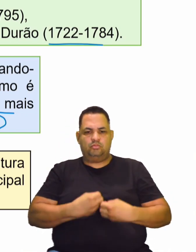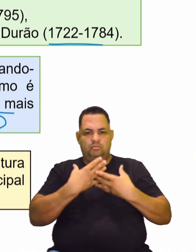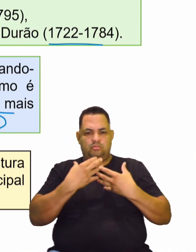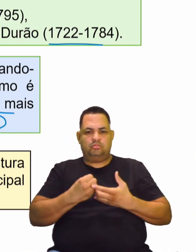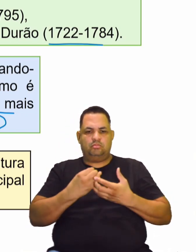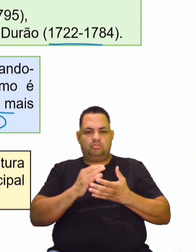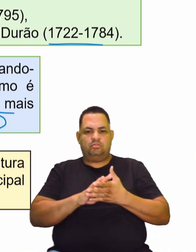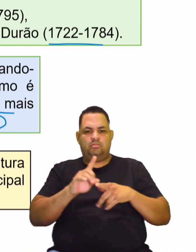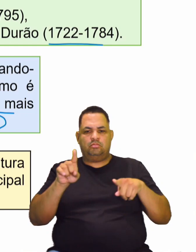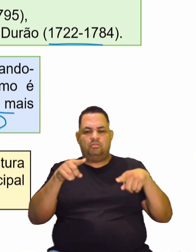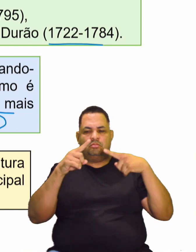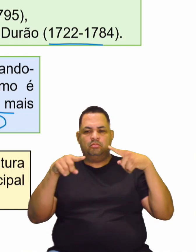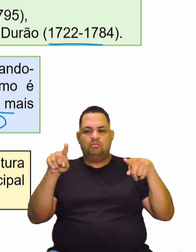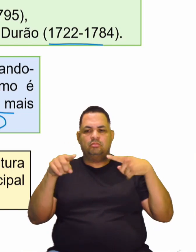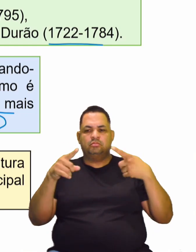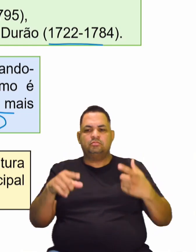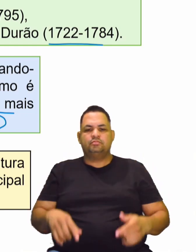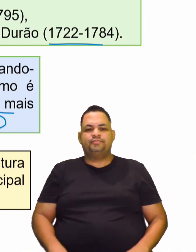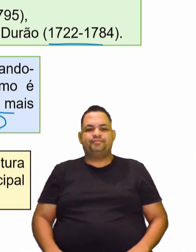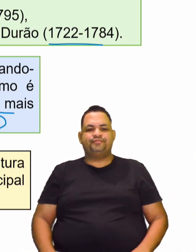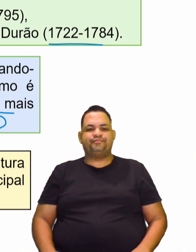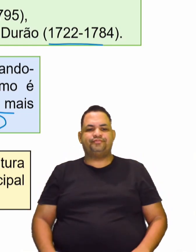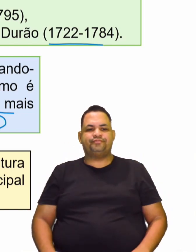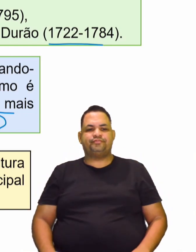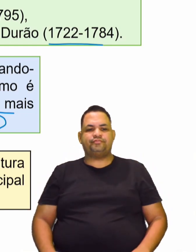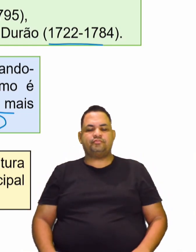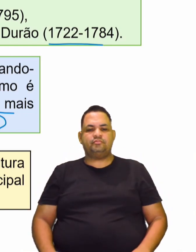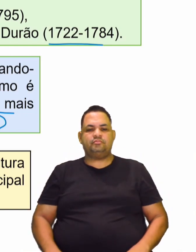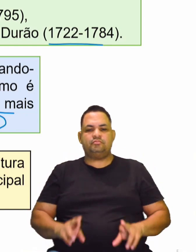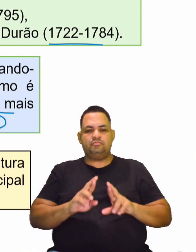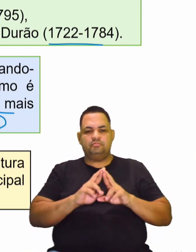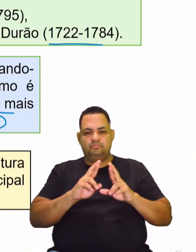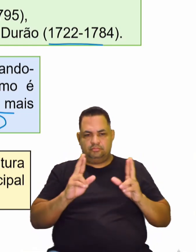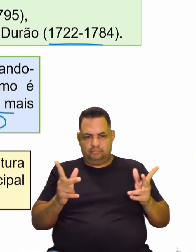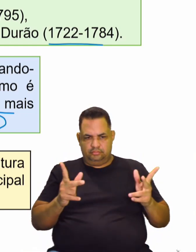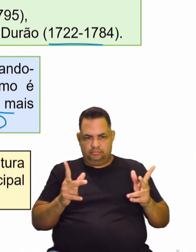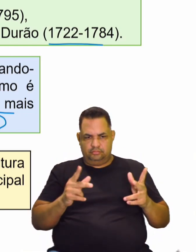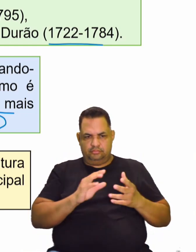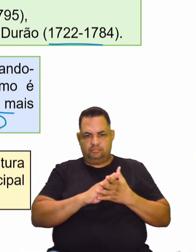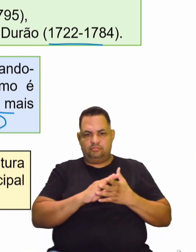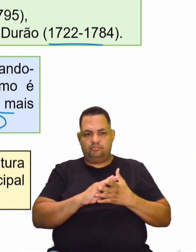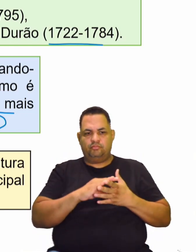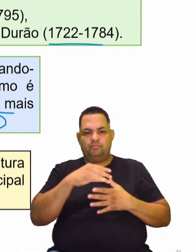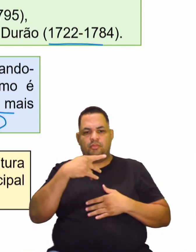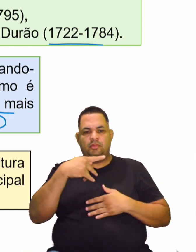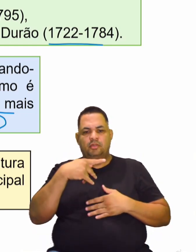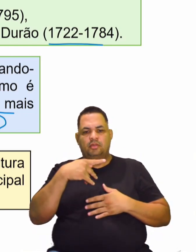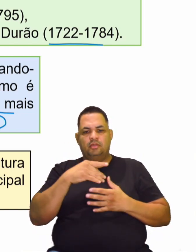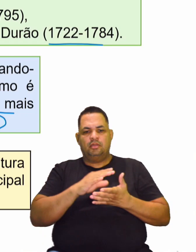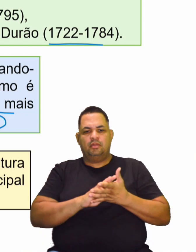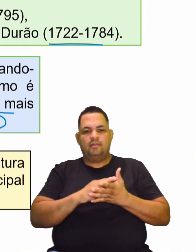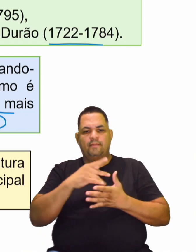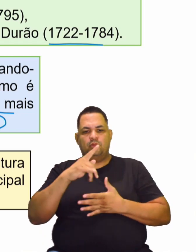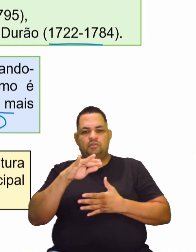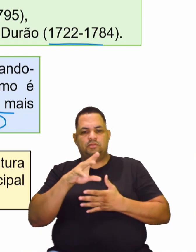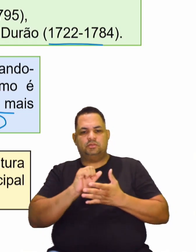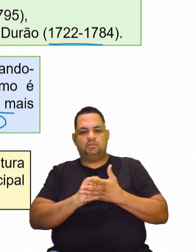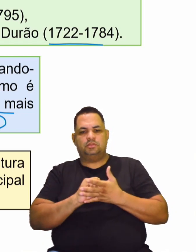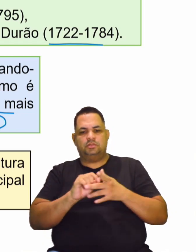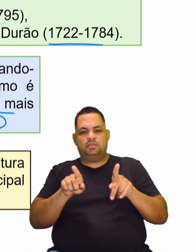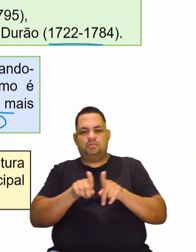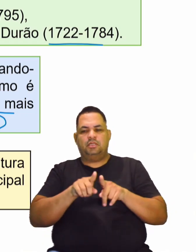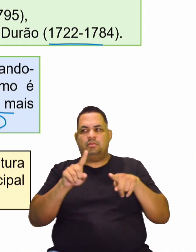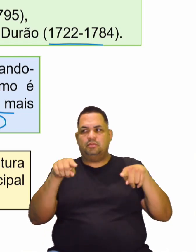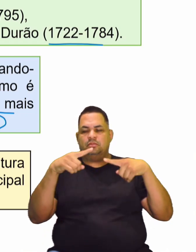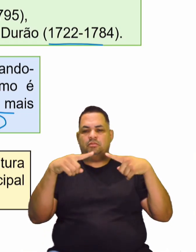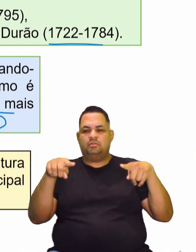e a musicalidade, tá? A principal diferença é entre a poesia e a musicalidade. Então, a